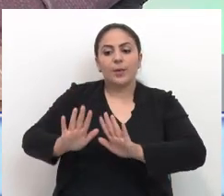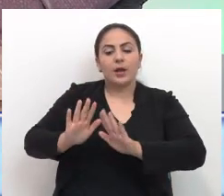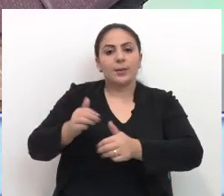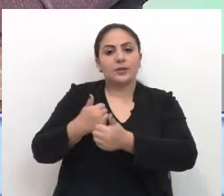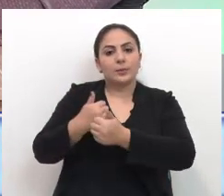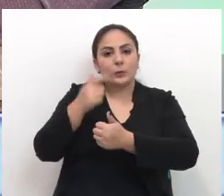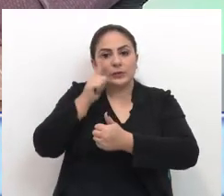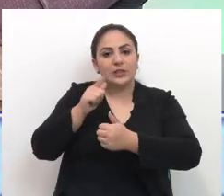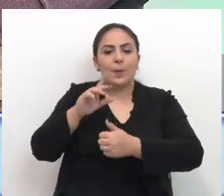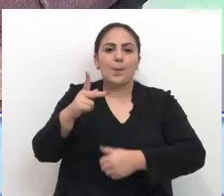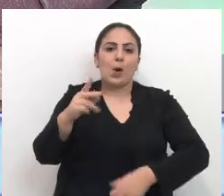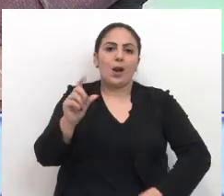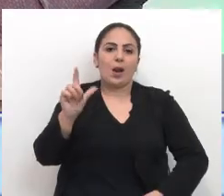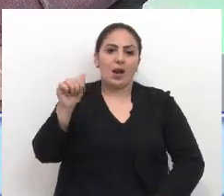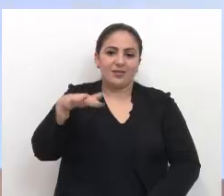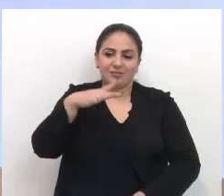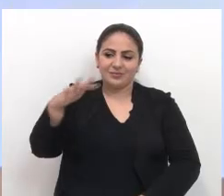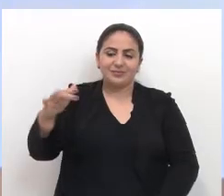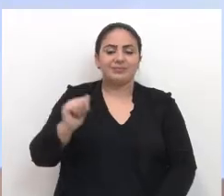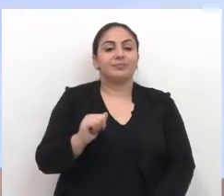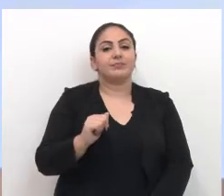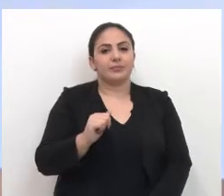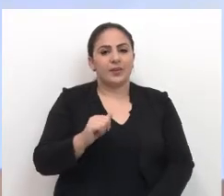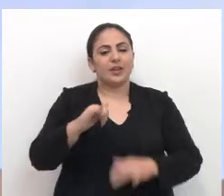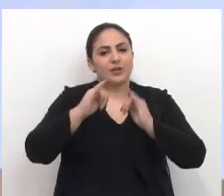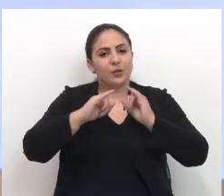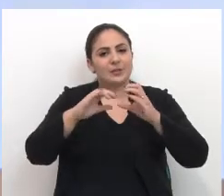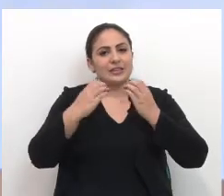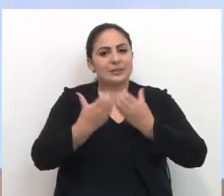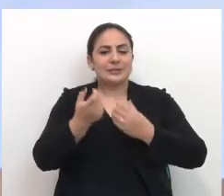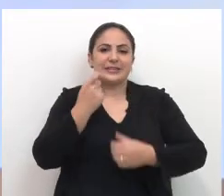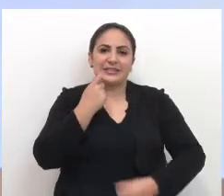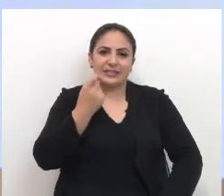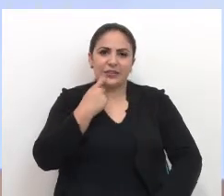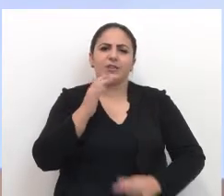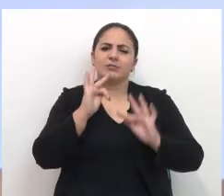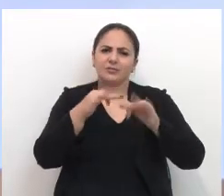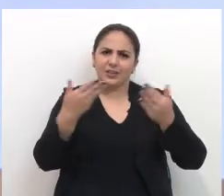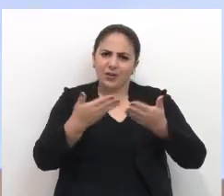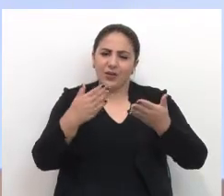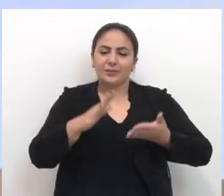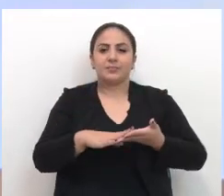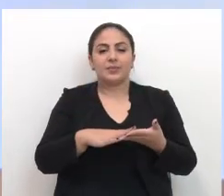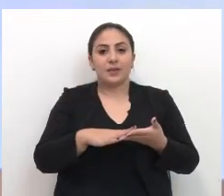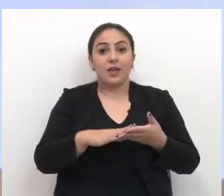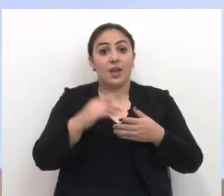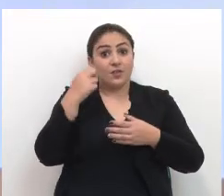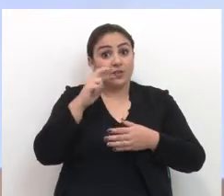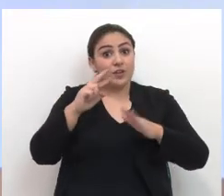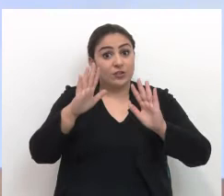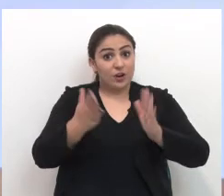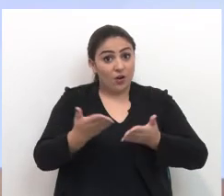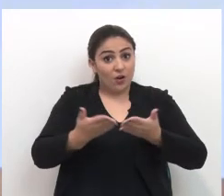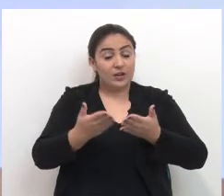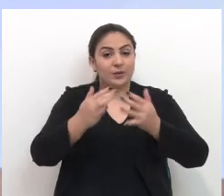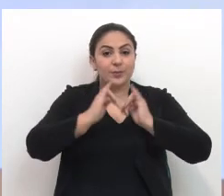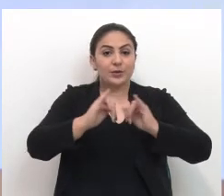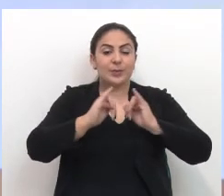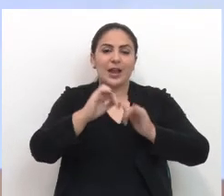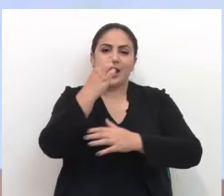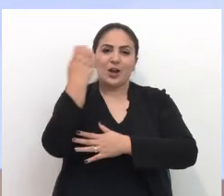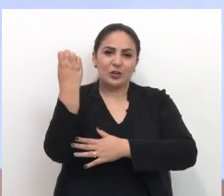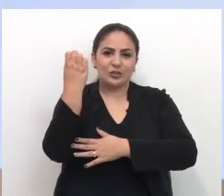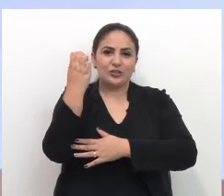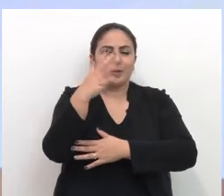para polinizar suas plantações. E o Jornal da Câmara desta sexta-feira termina aqui. Fique agora com o